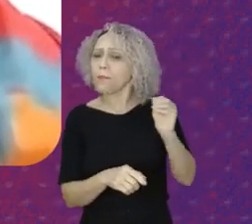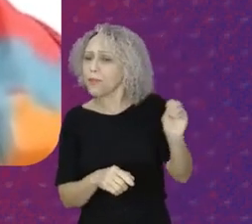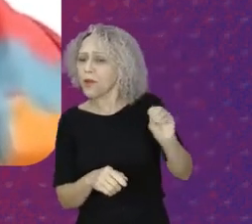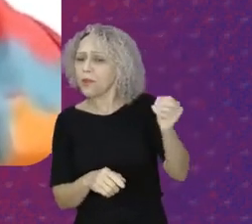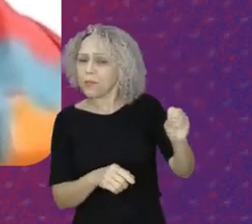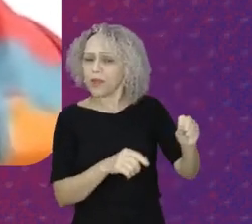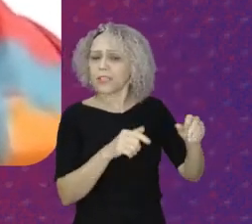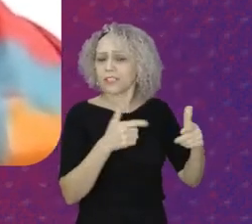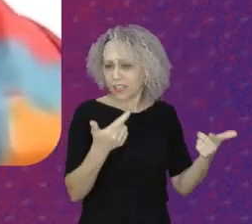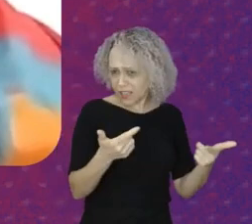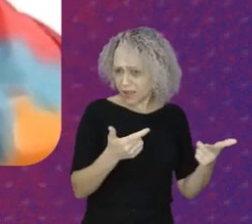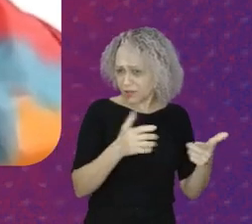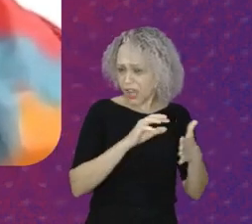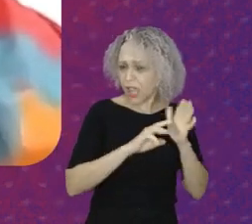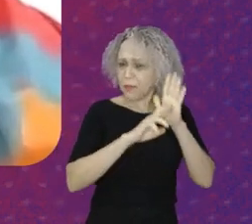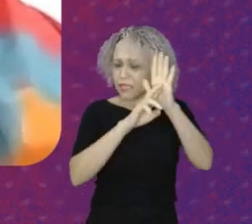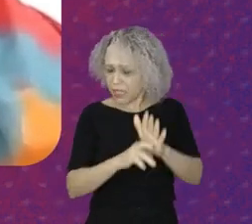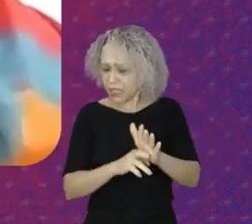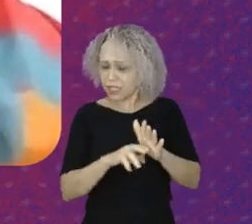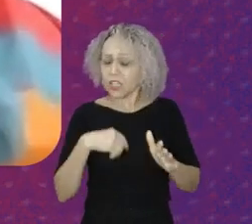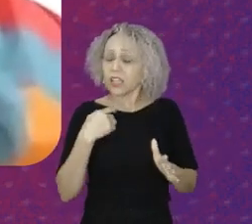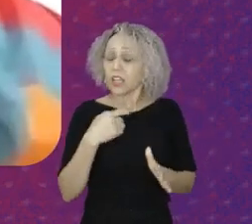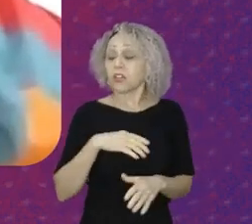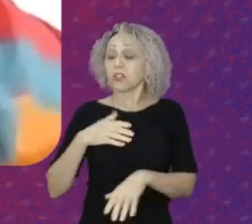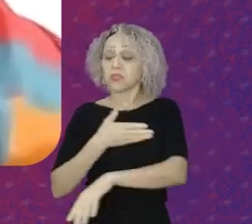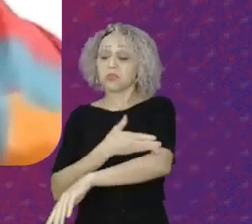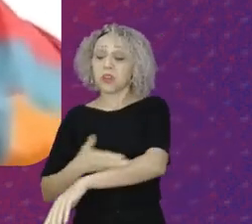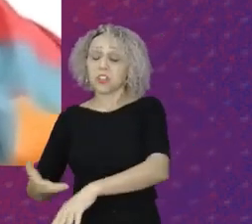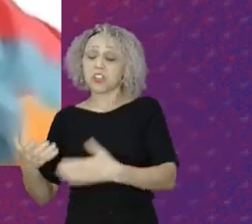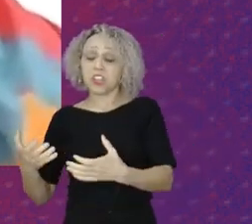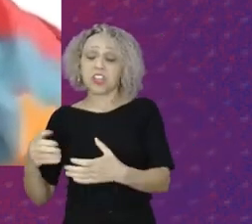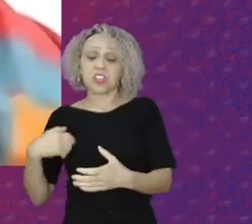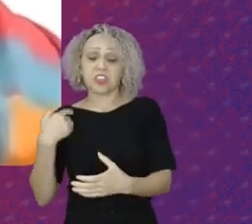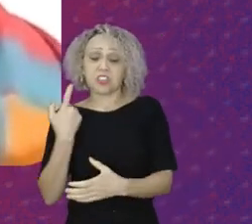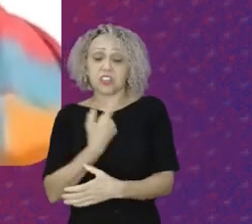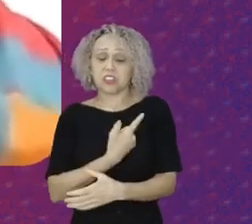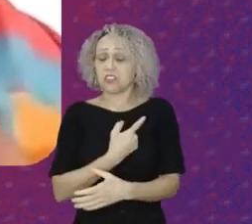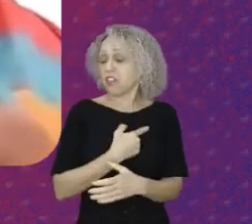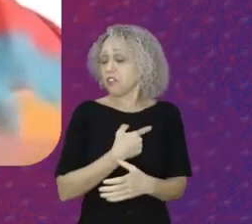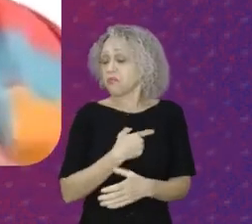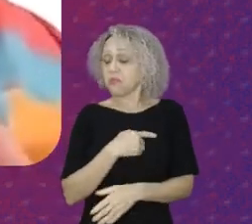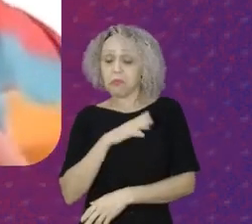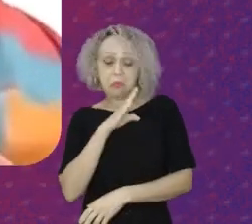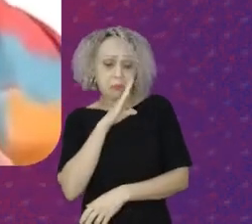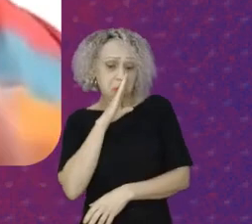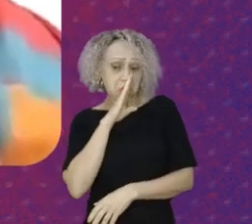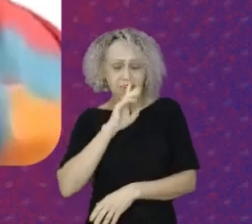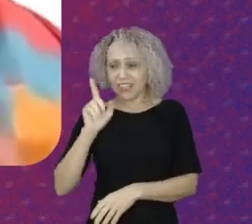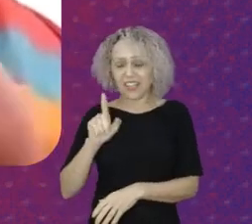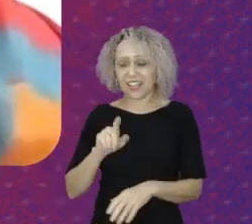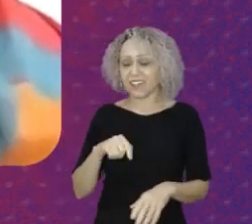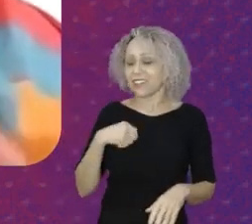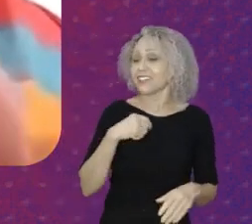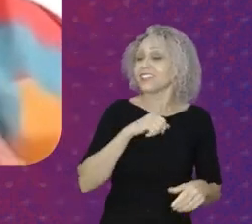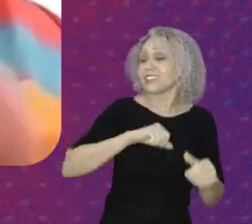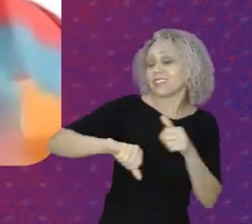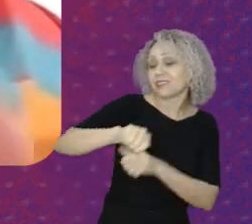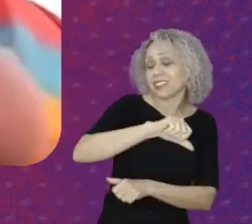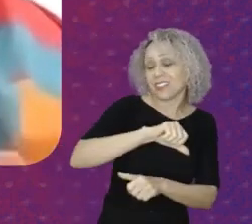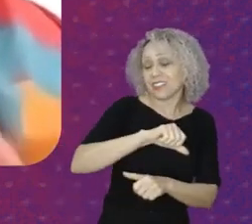mais multidão. Onde eles querem silêncio, nós somos voz. Onde eles querem medo, nós somos coragem. Nós viemos